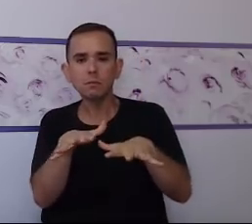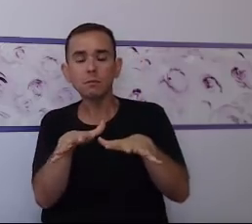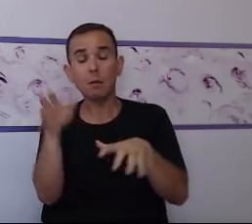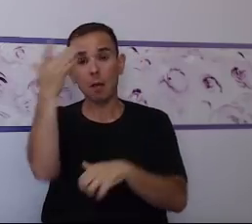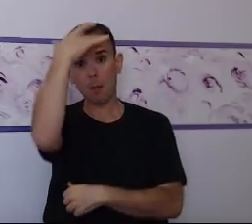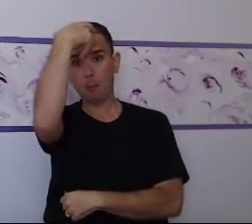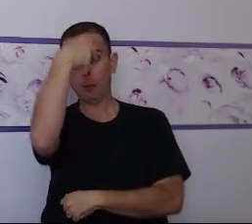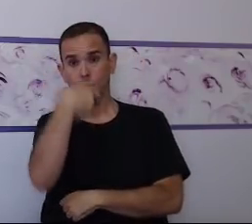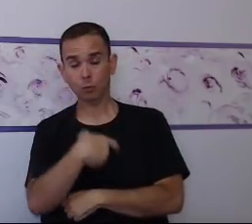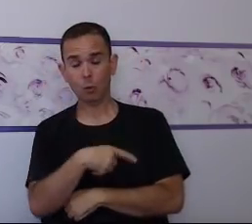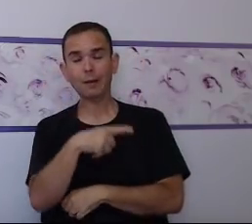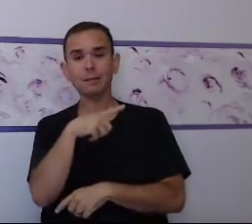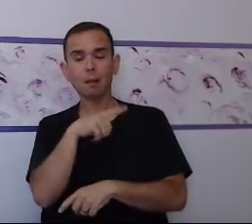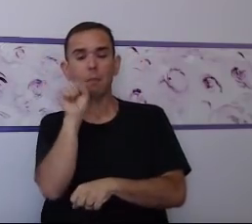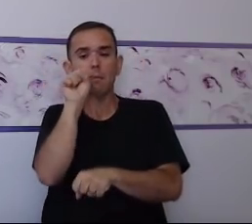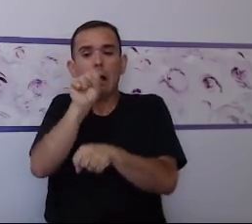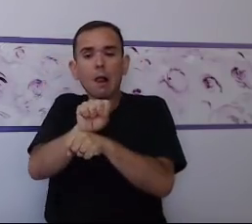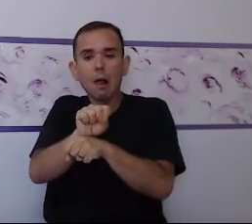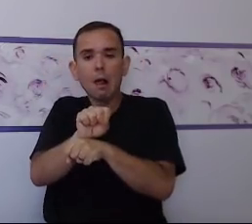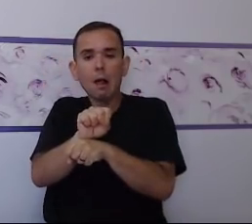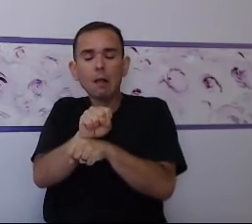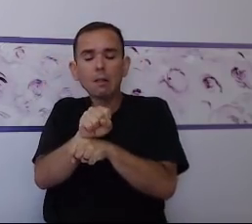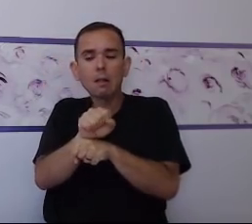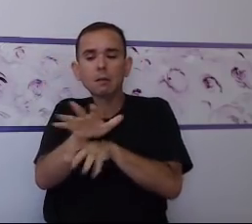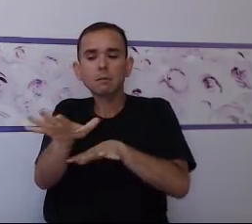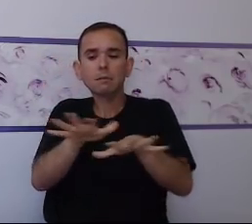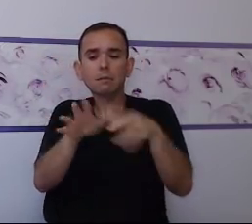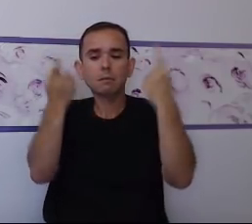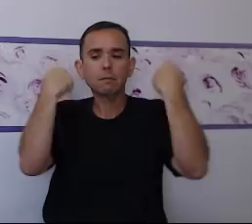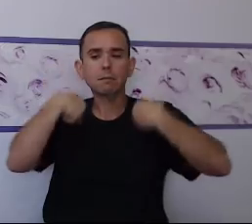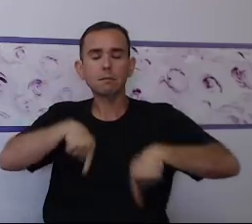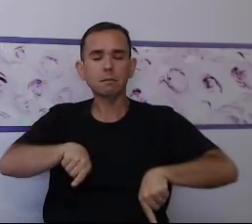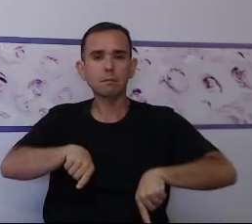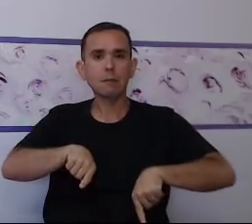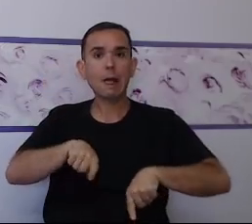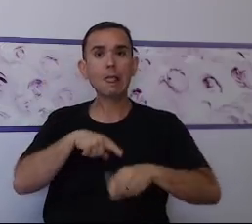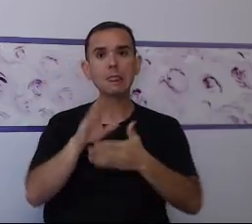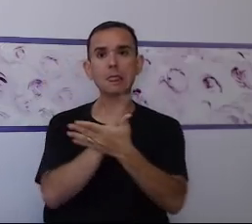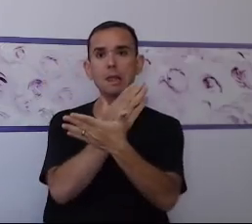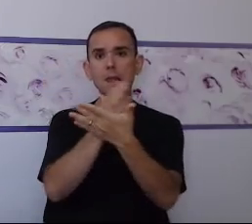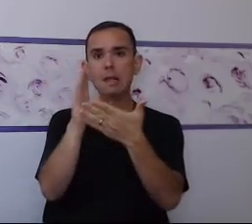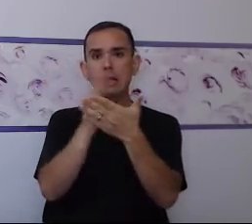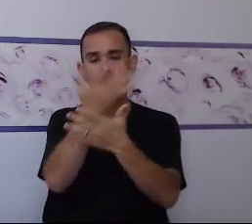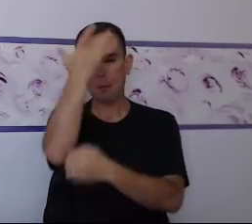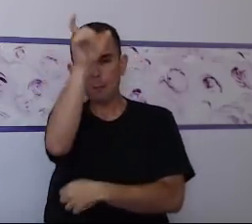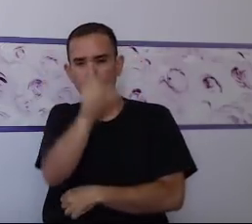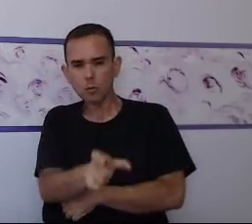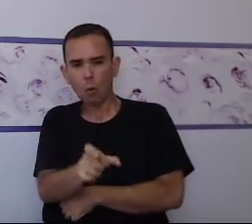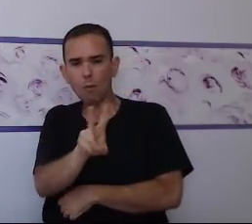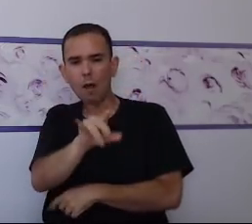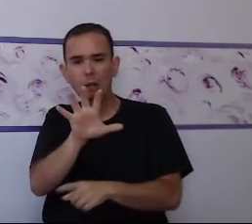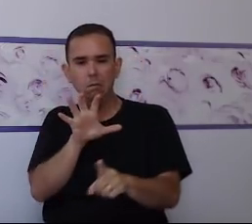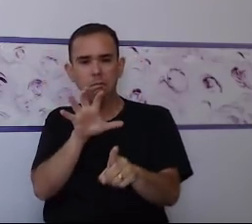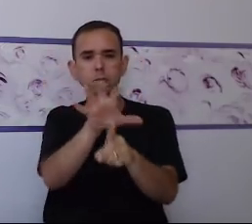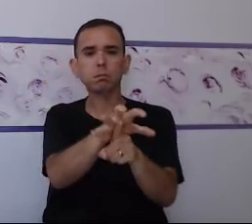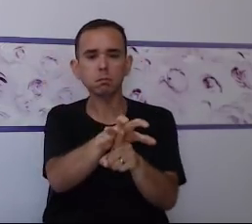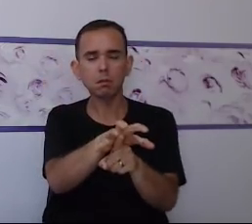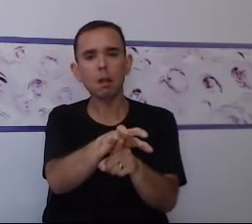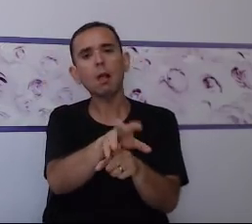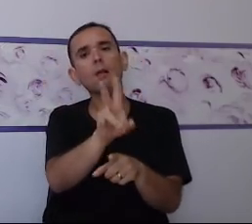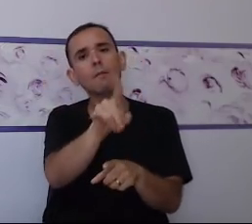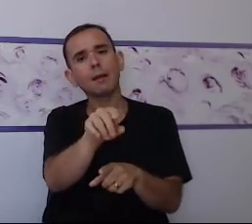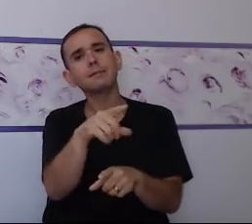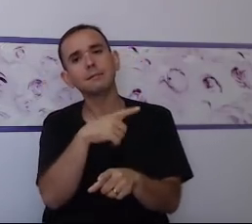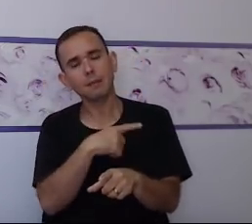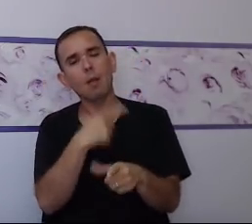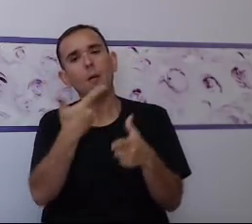pessoas, comprometendo a mobilidade. Então, dependendo de como essa pessoa foi comprometida, é o que vai dar